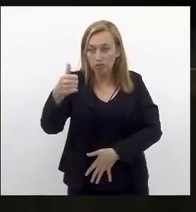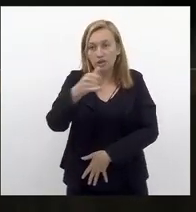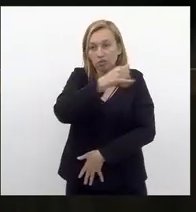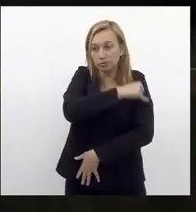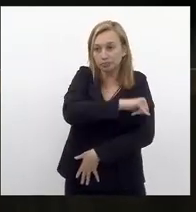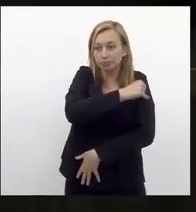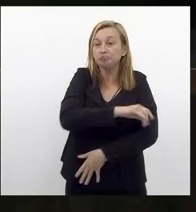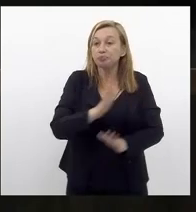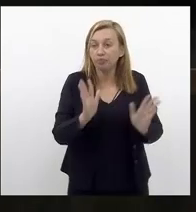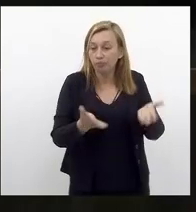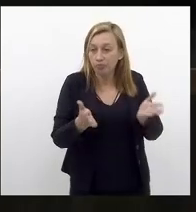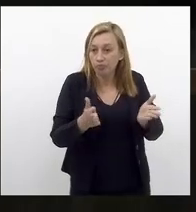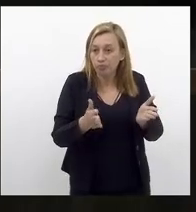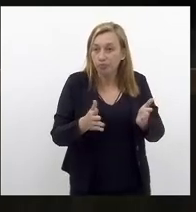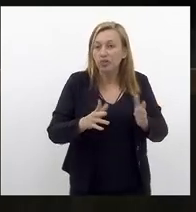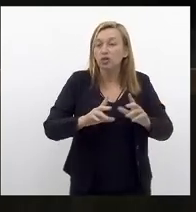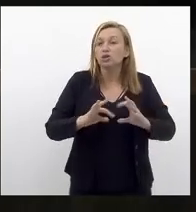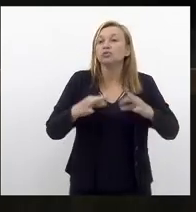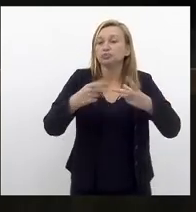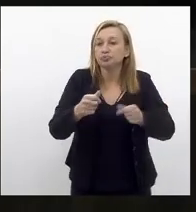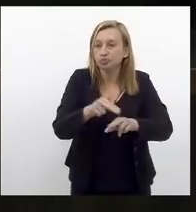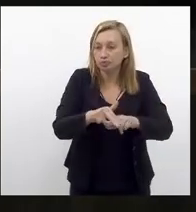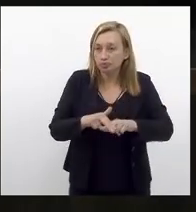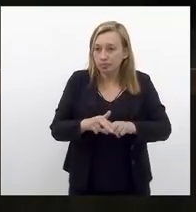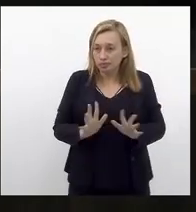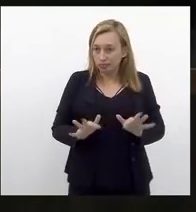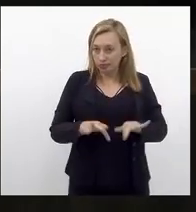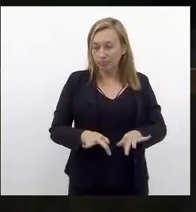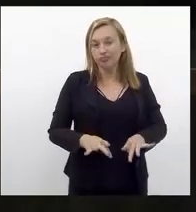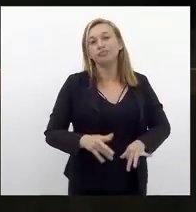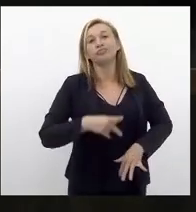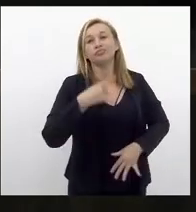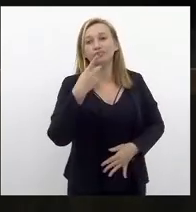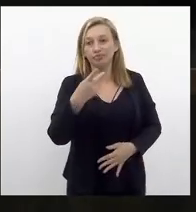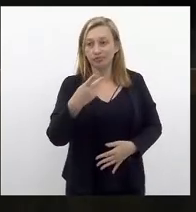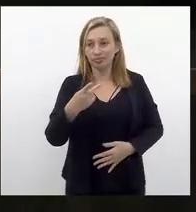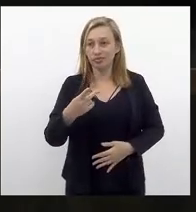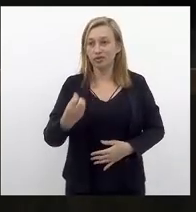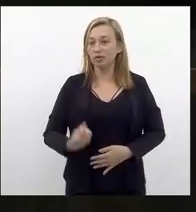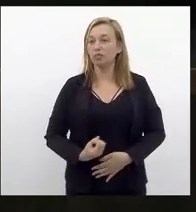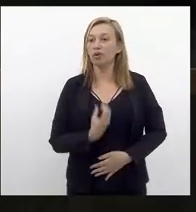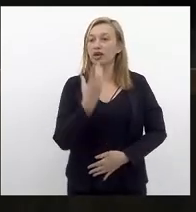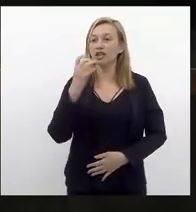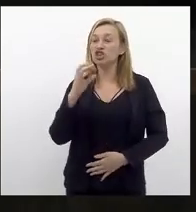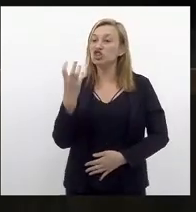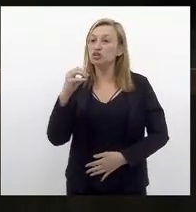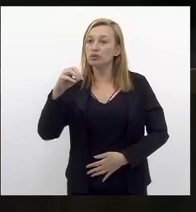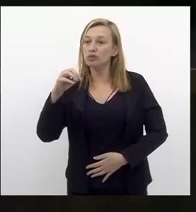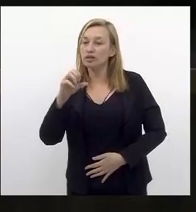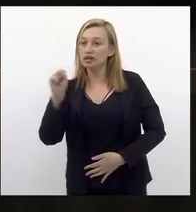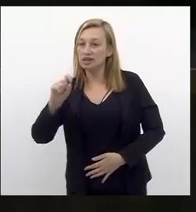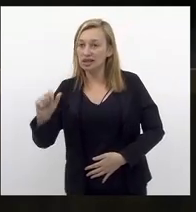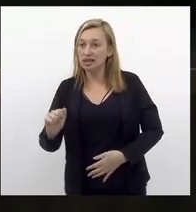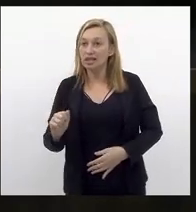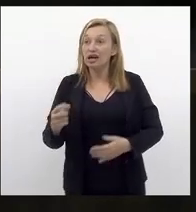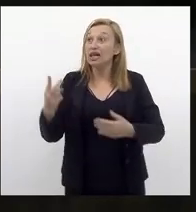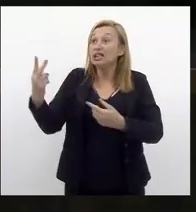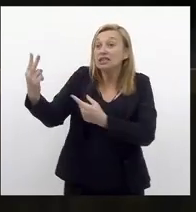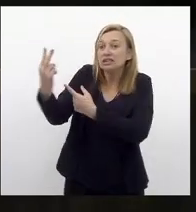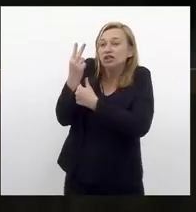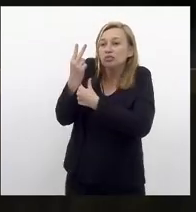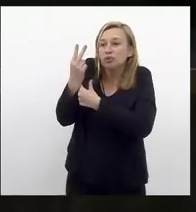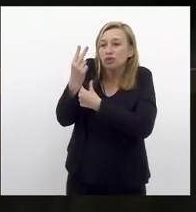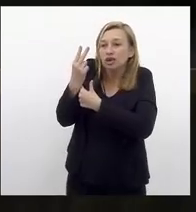Rio e hoje temos todas as condições para isso e termina aqui citando grande poeta o César Deus me proteja